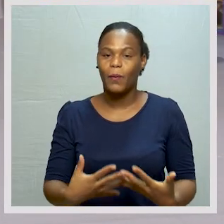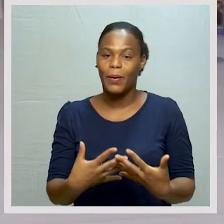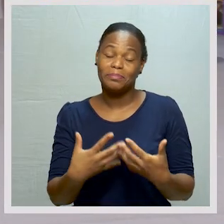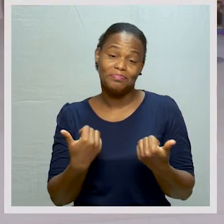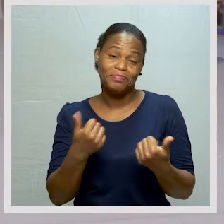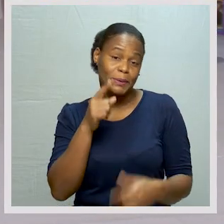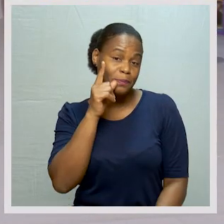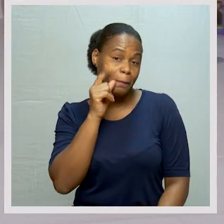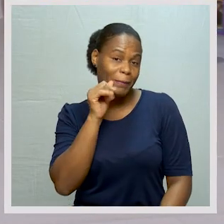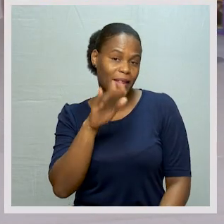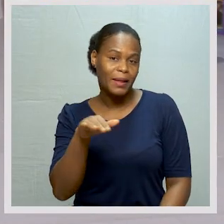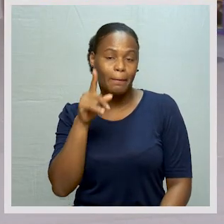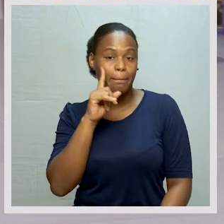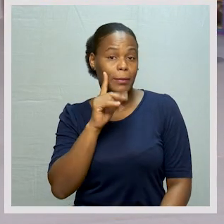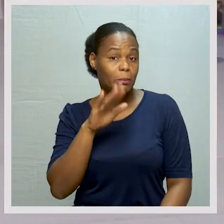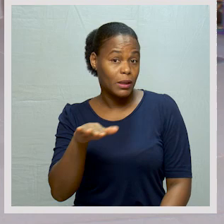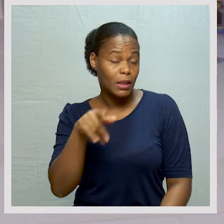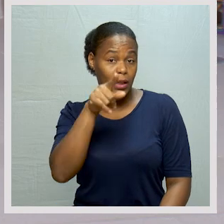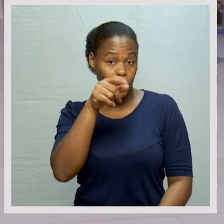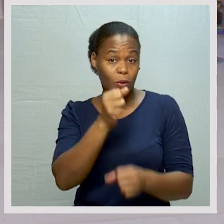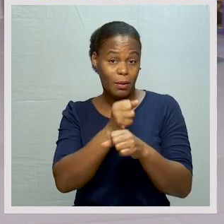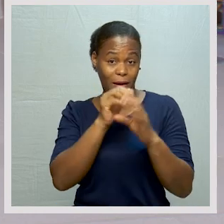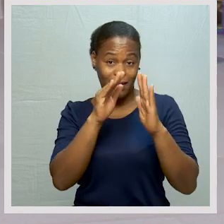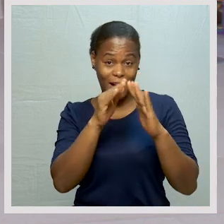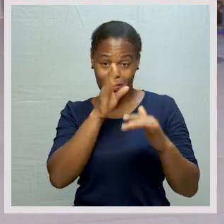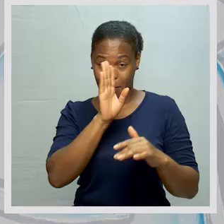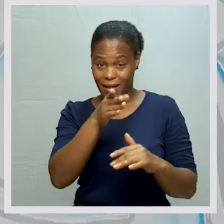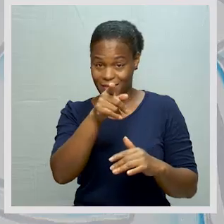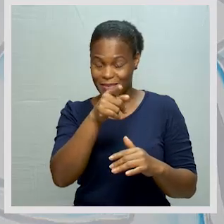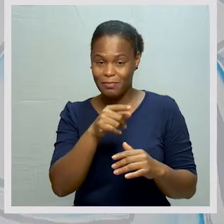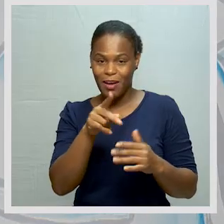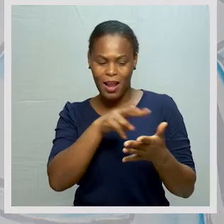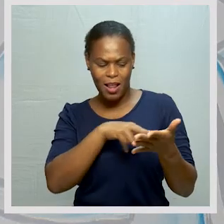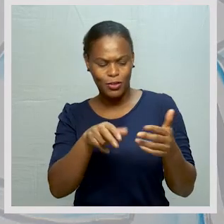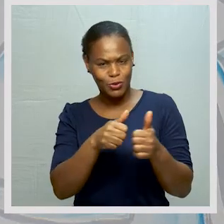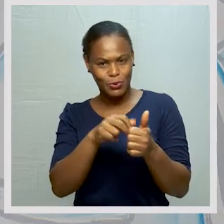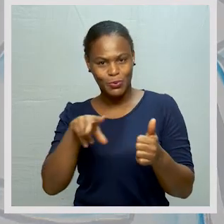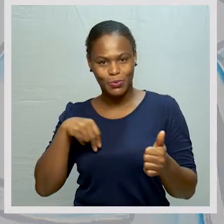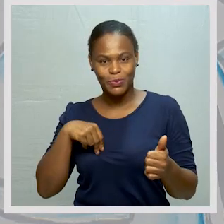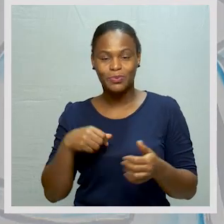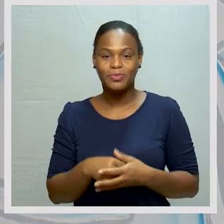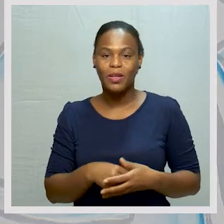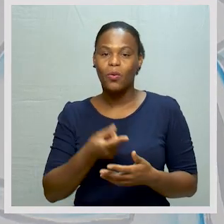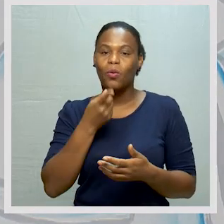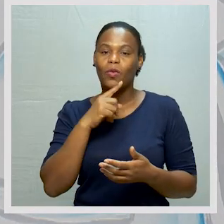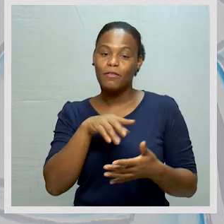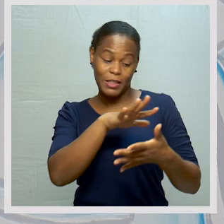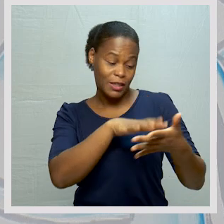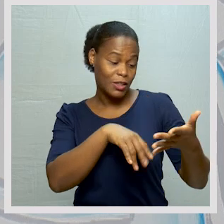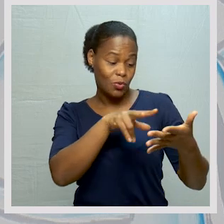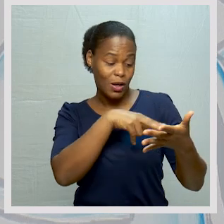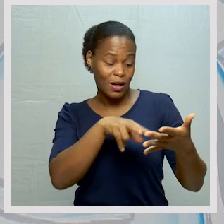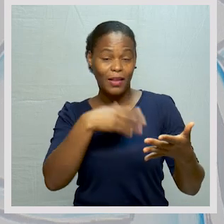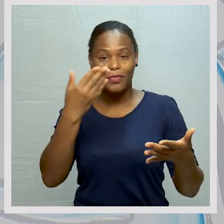Bem, meninos e meninas, agora deixo-vos com o trabalho para praticarem em casa. Vamos lá? Leiam comigo. Leiam novamente